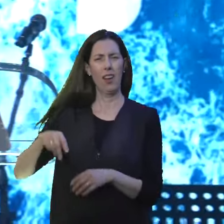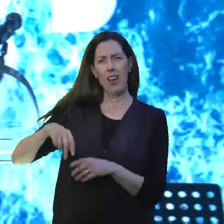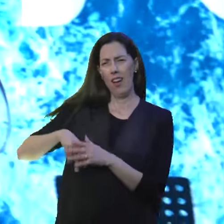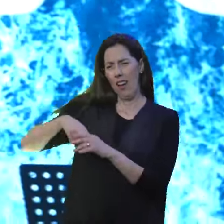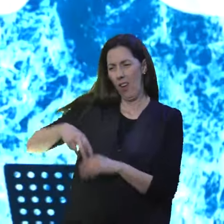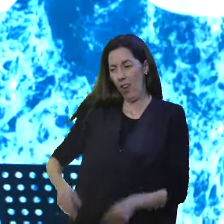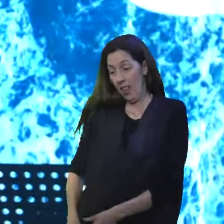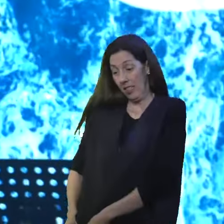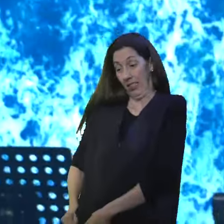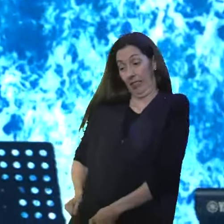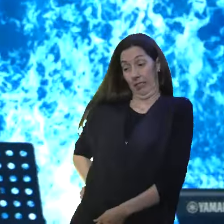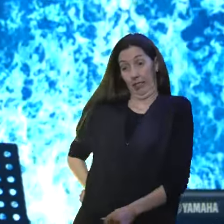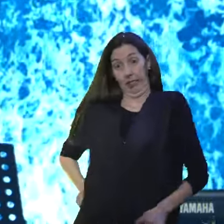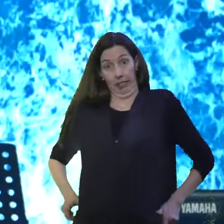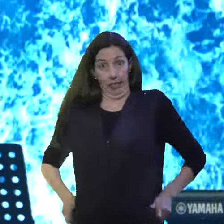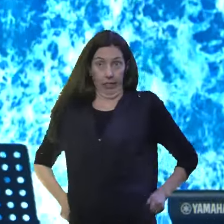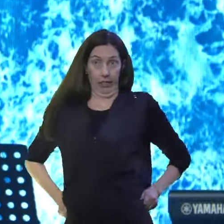Descoberta.